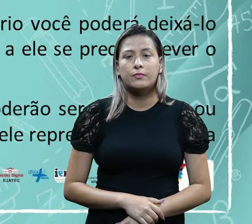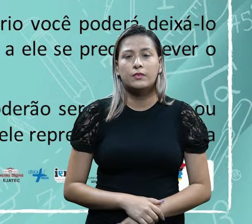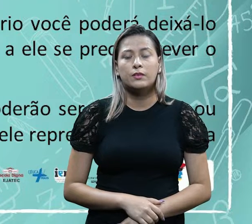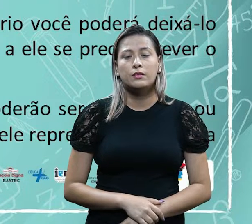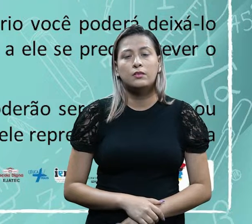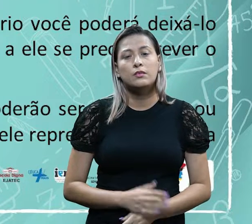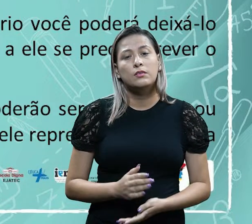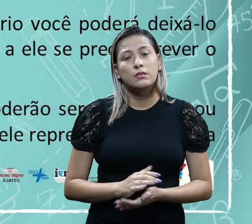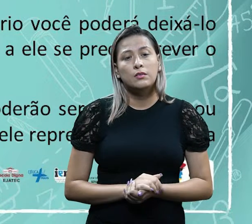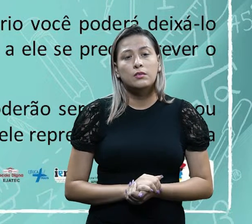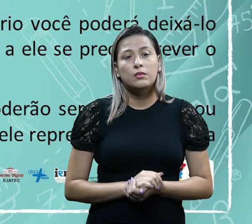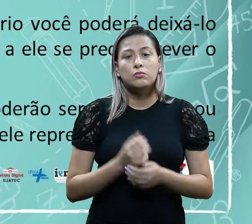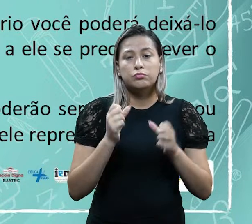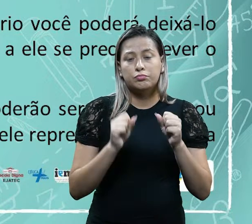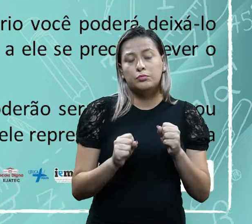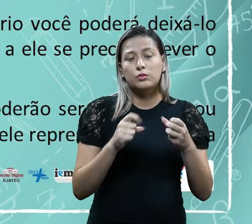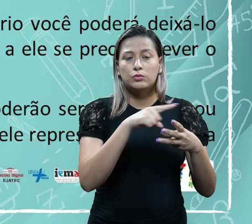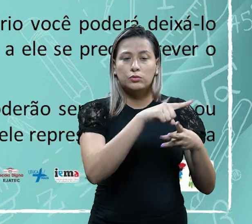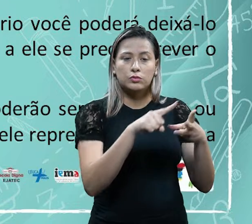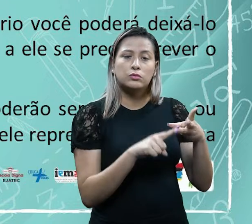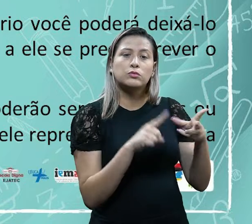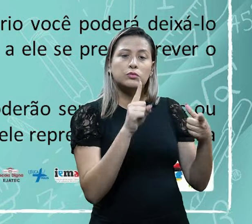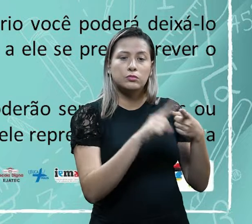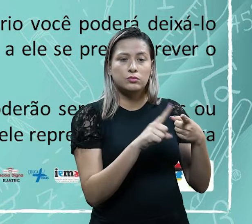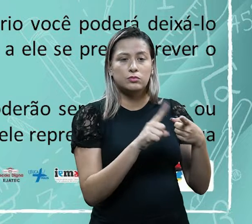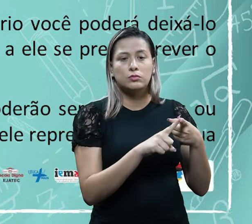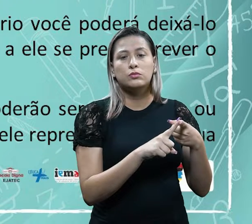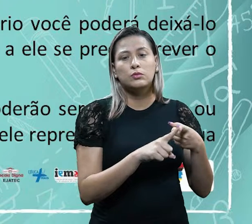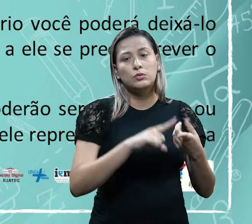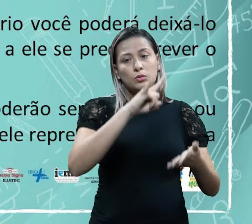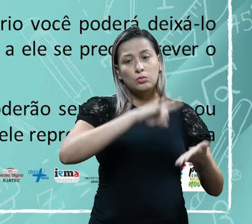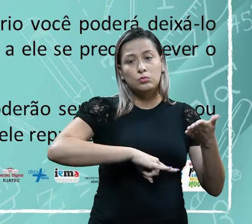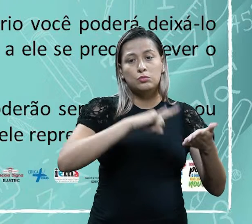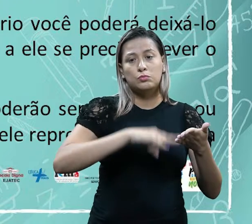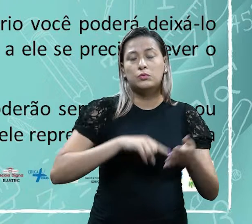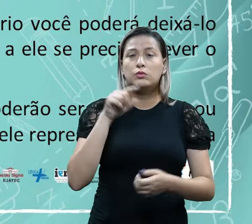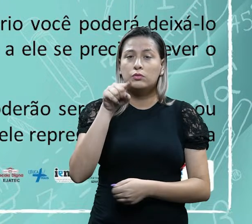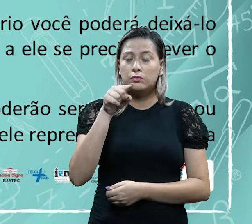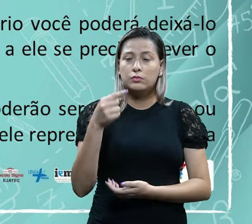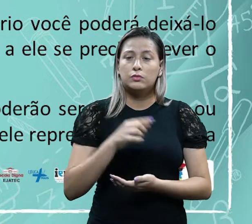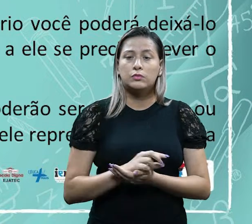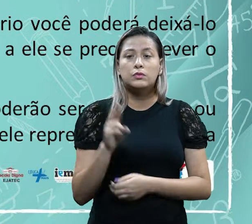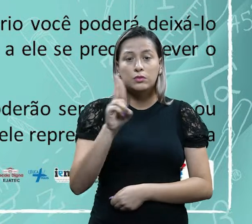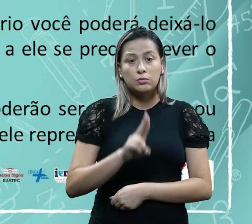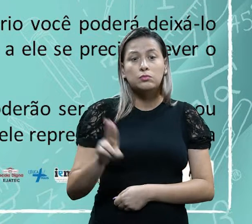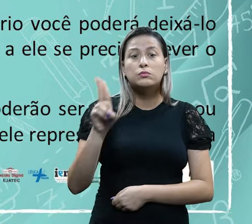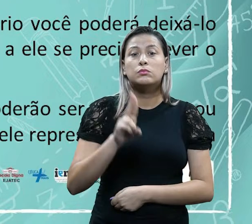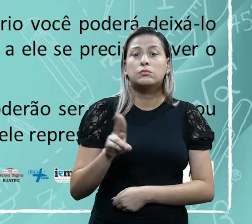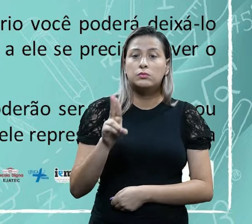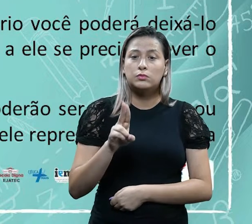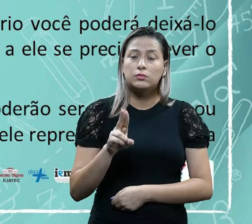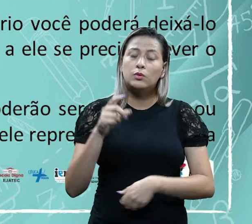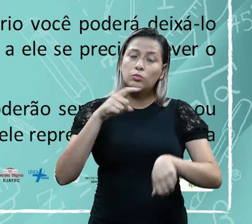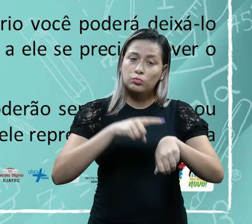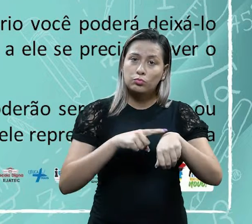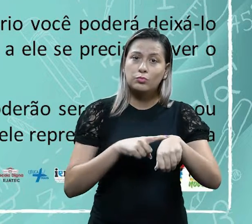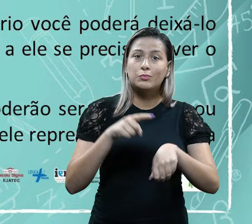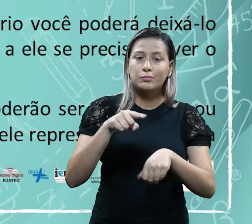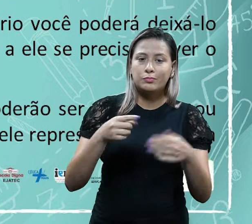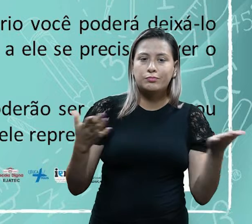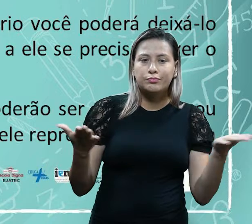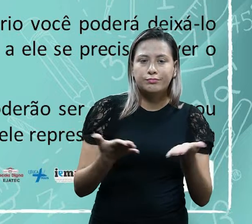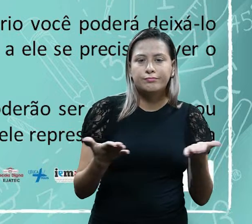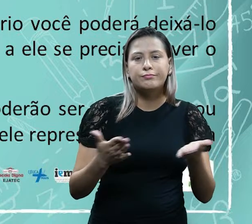3 coisas, né? Que só os documentos que você esteja trabalhando, que eu estou trabalhando naquele momento, né?